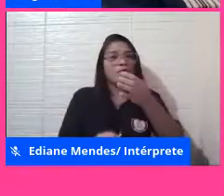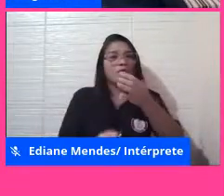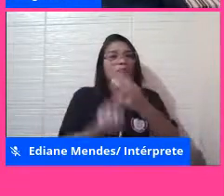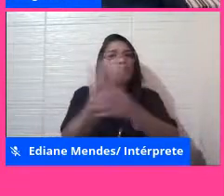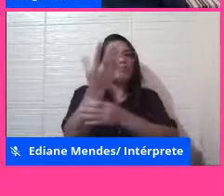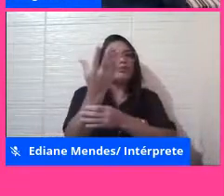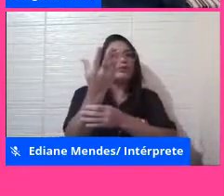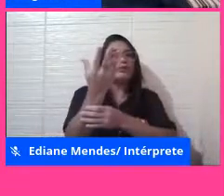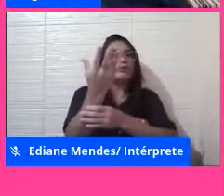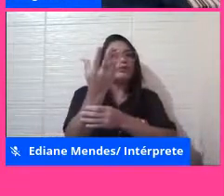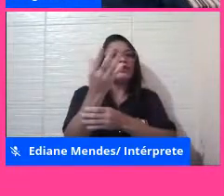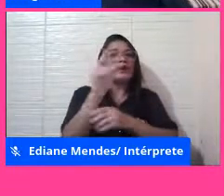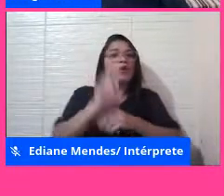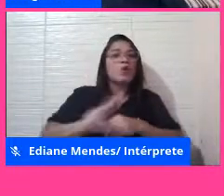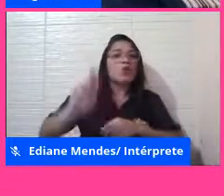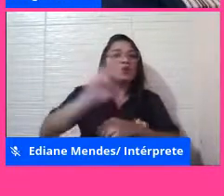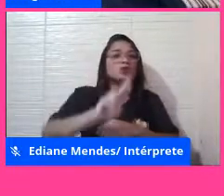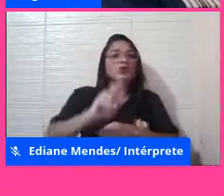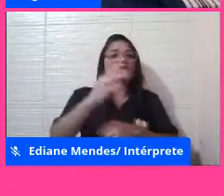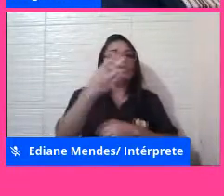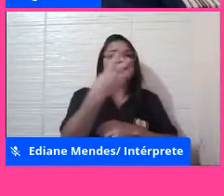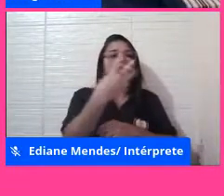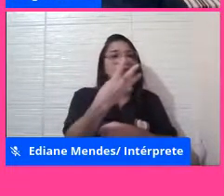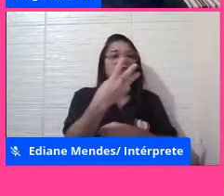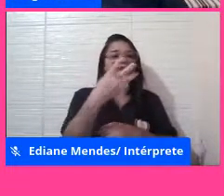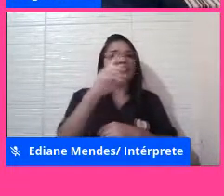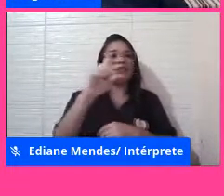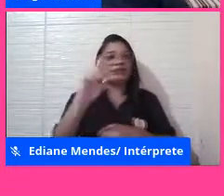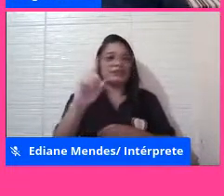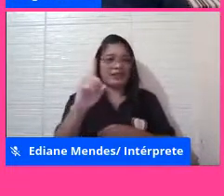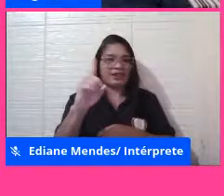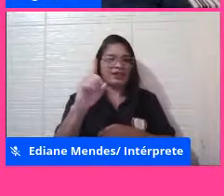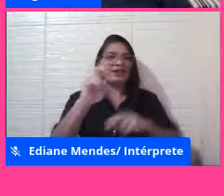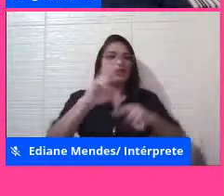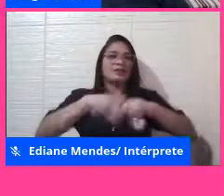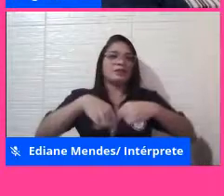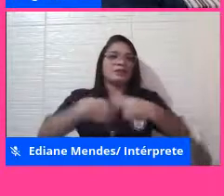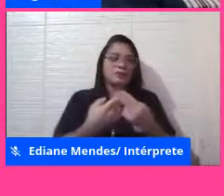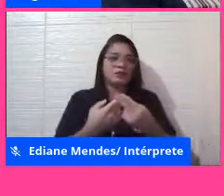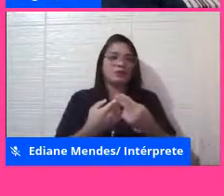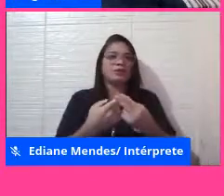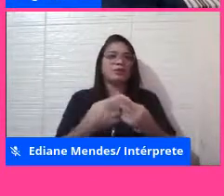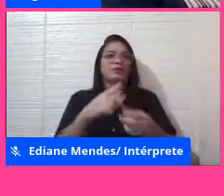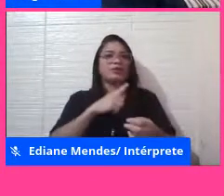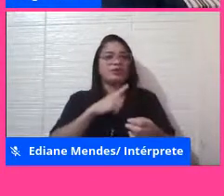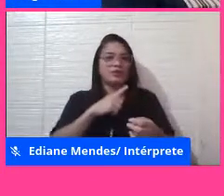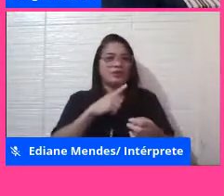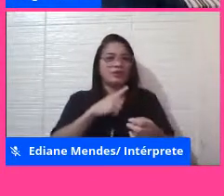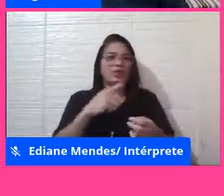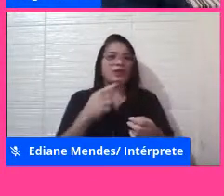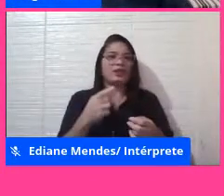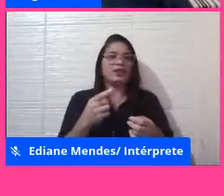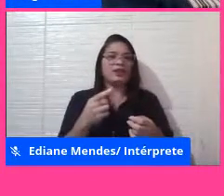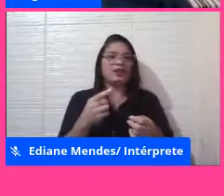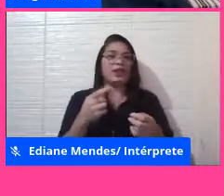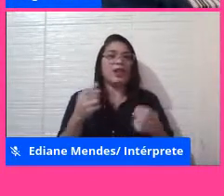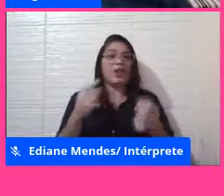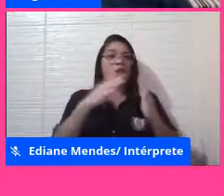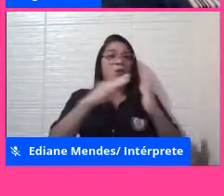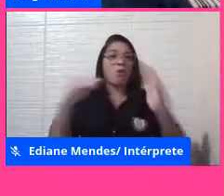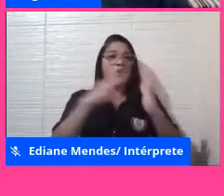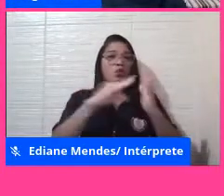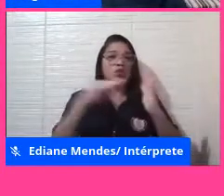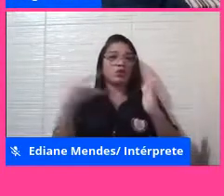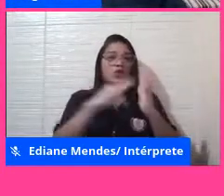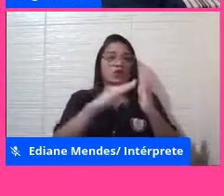3D. Tu imagina cada nível de detalhe nesses dentes, nesse modelo. Então, às vezes